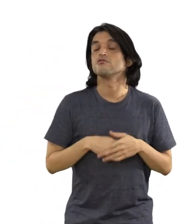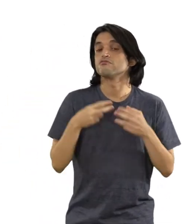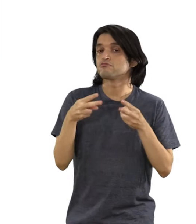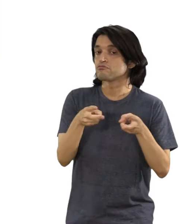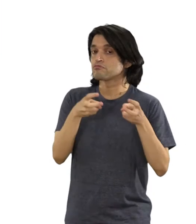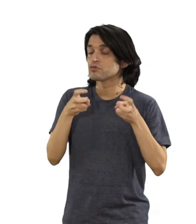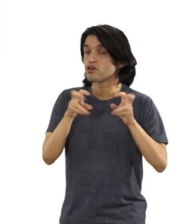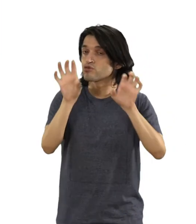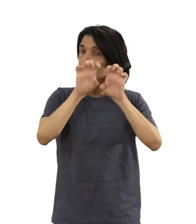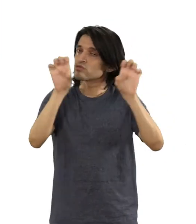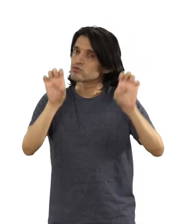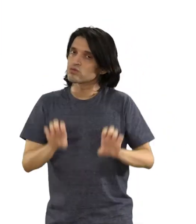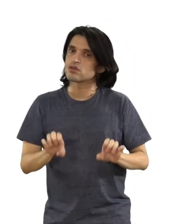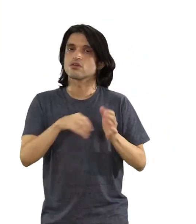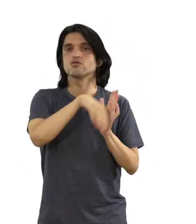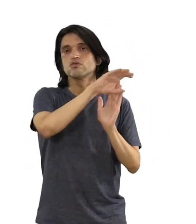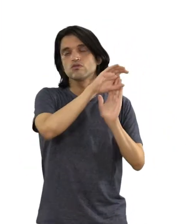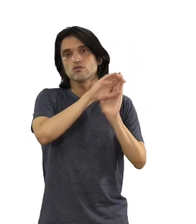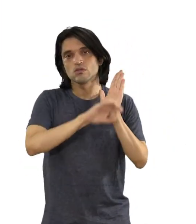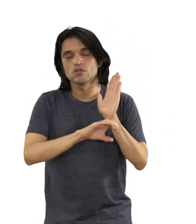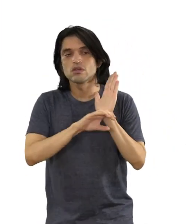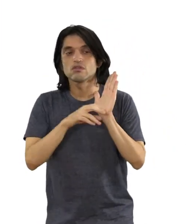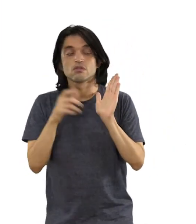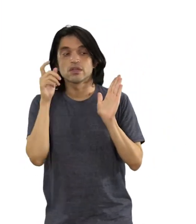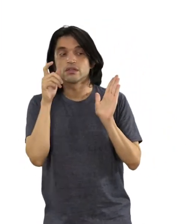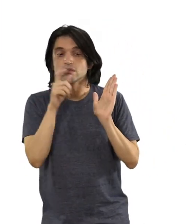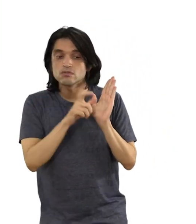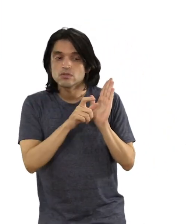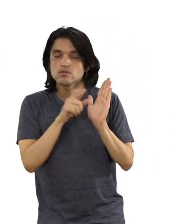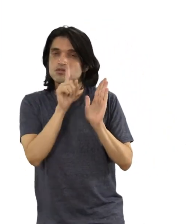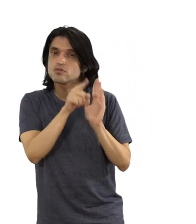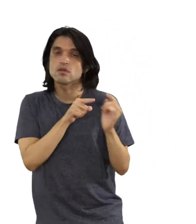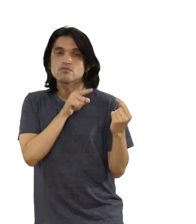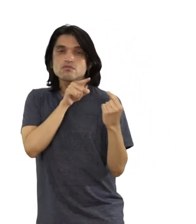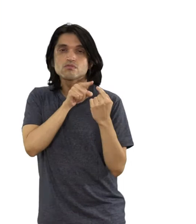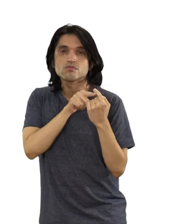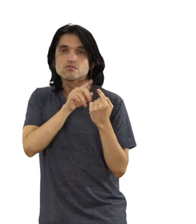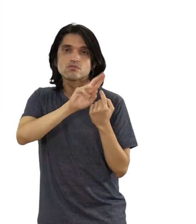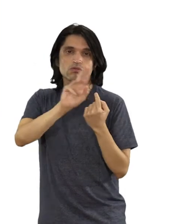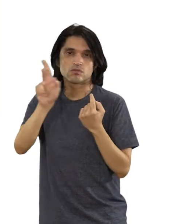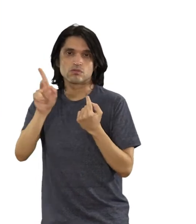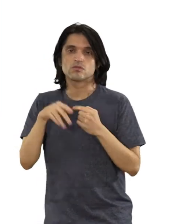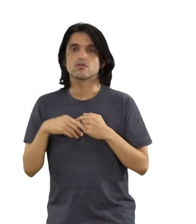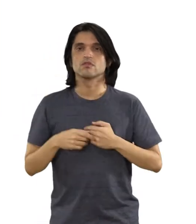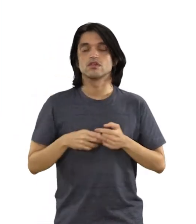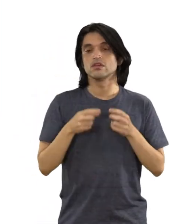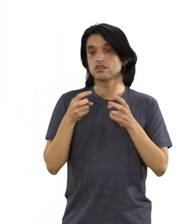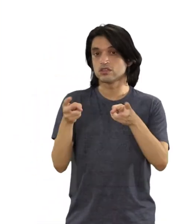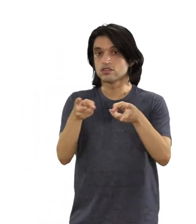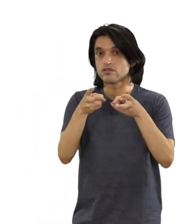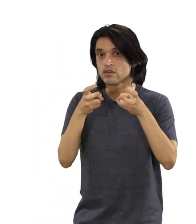currículo, atentando para as diferentes finalidades que este possa ter. Identificar